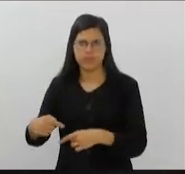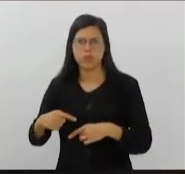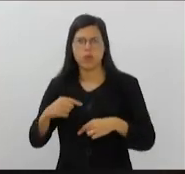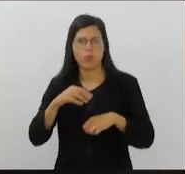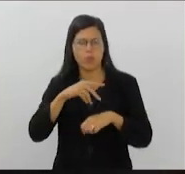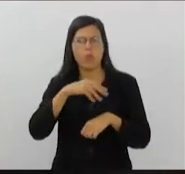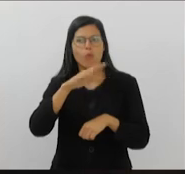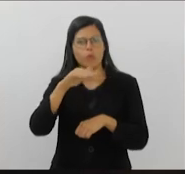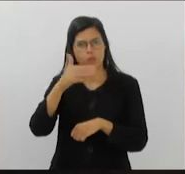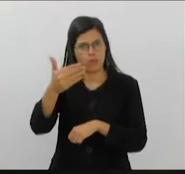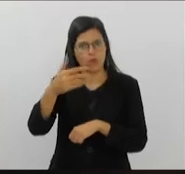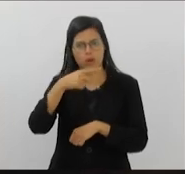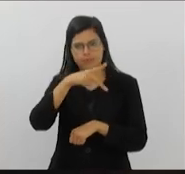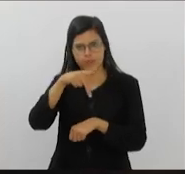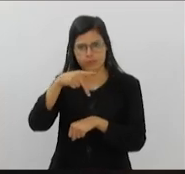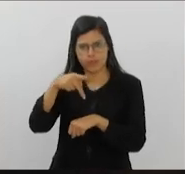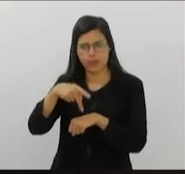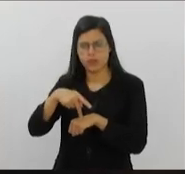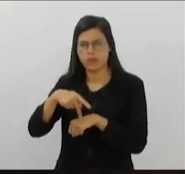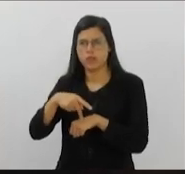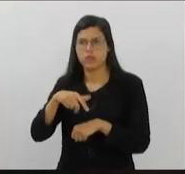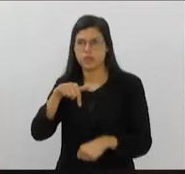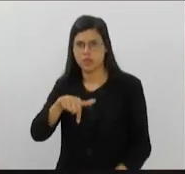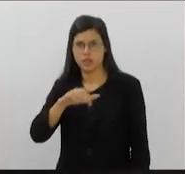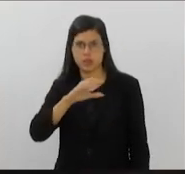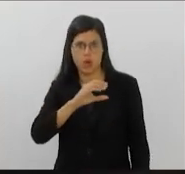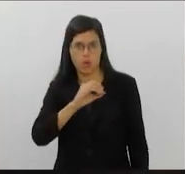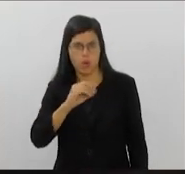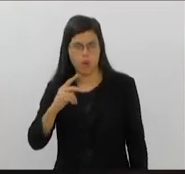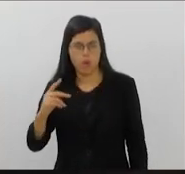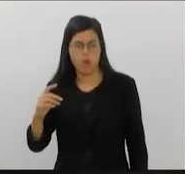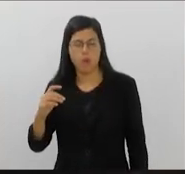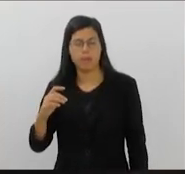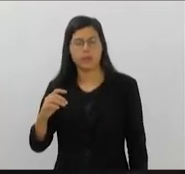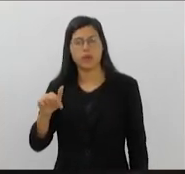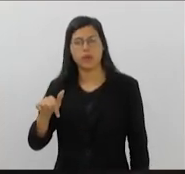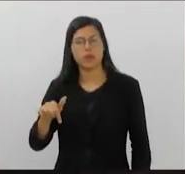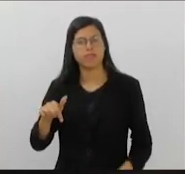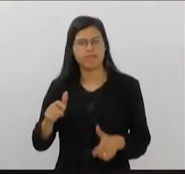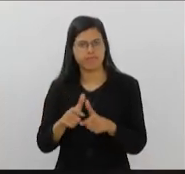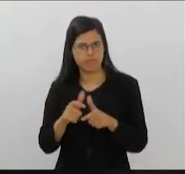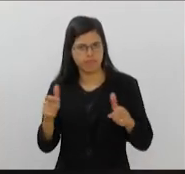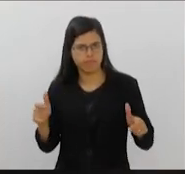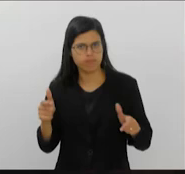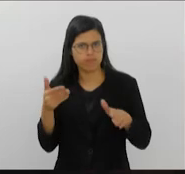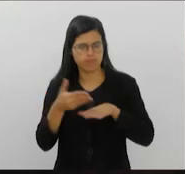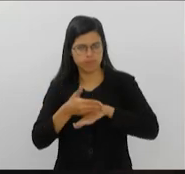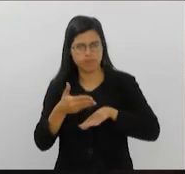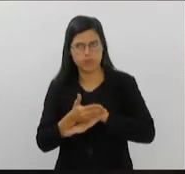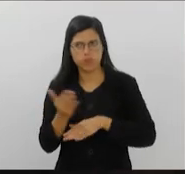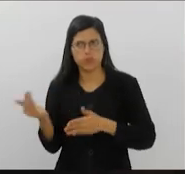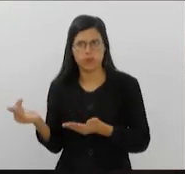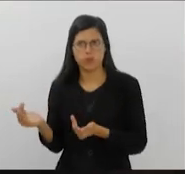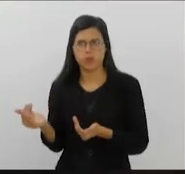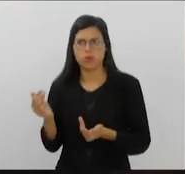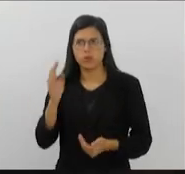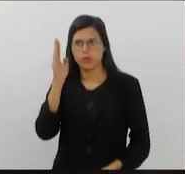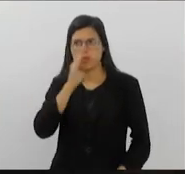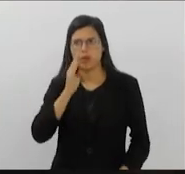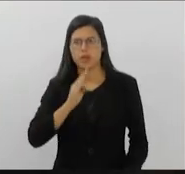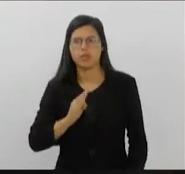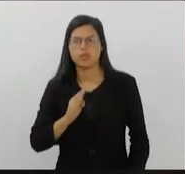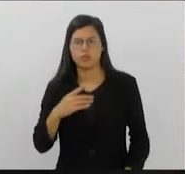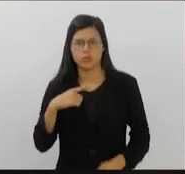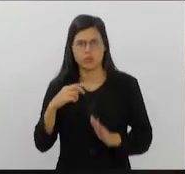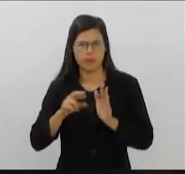nessa COP, né, contou com uma ampla participação da juventude, inclusive do Brasil, tivemos representantes lá. E